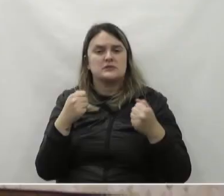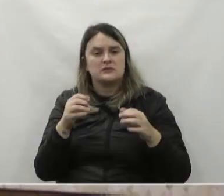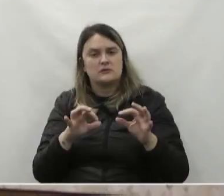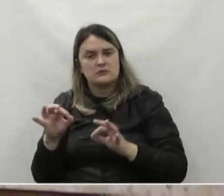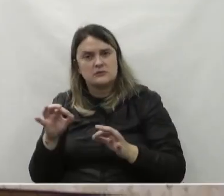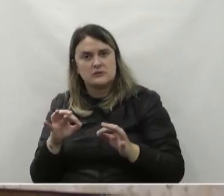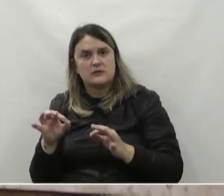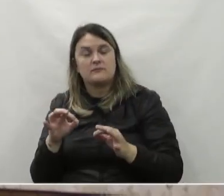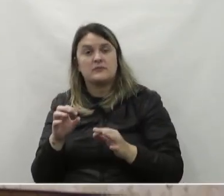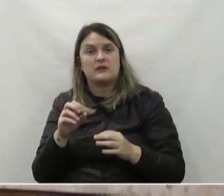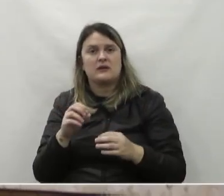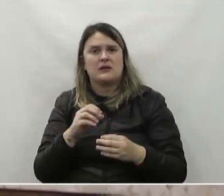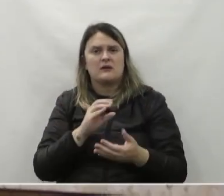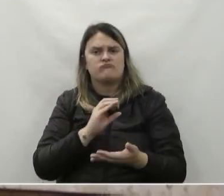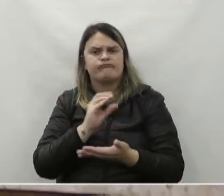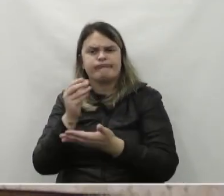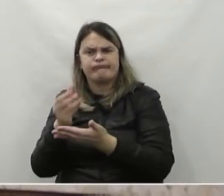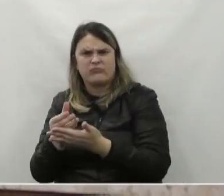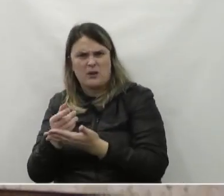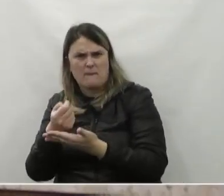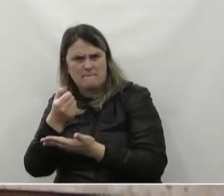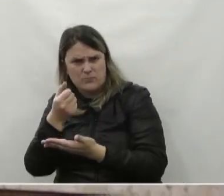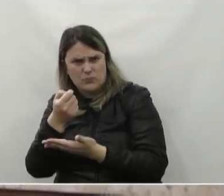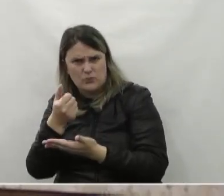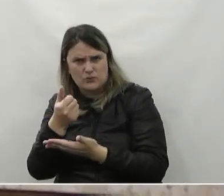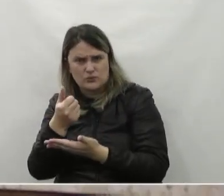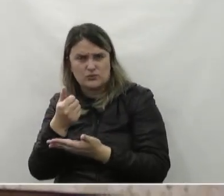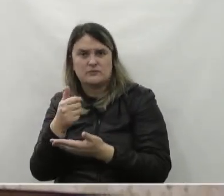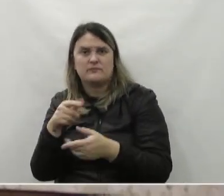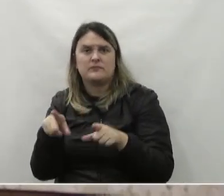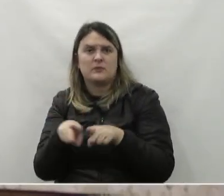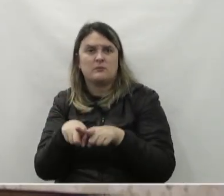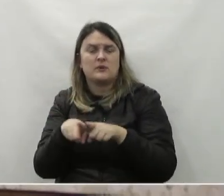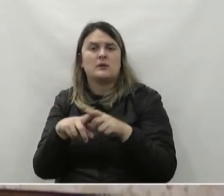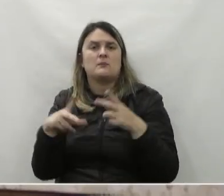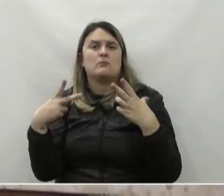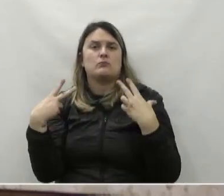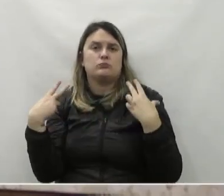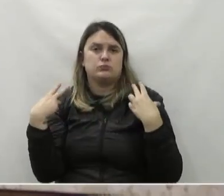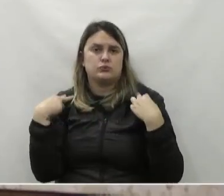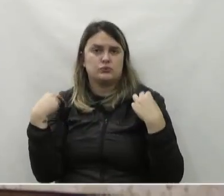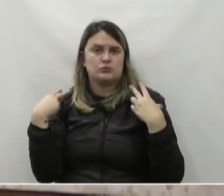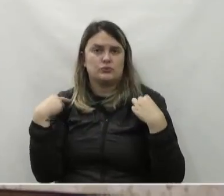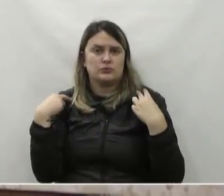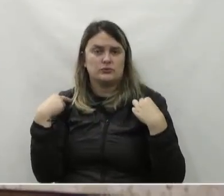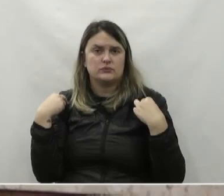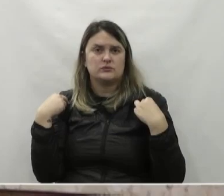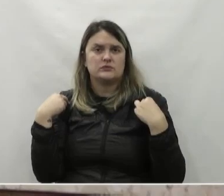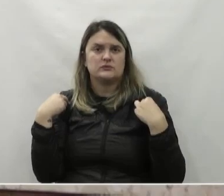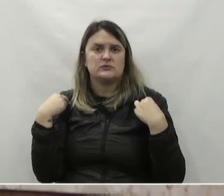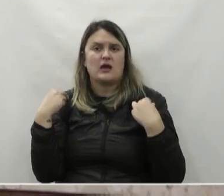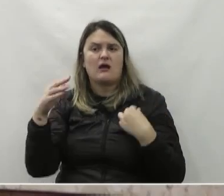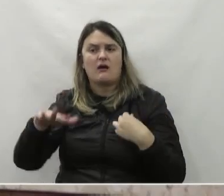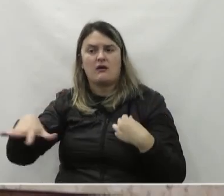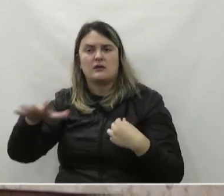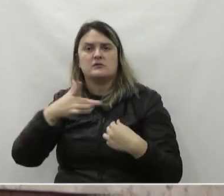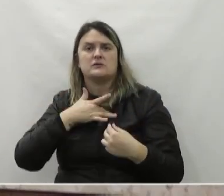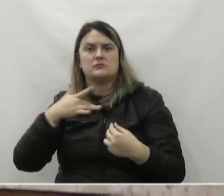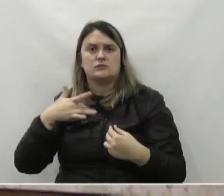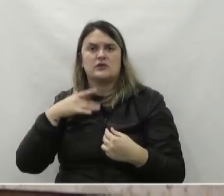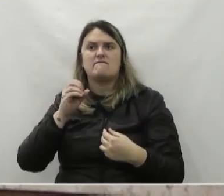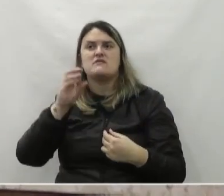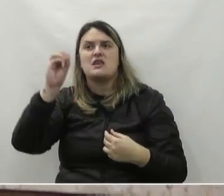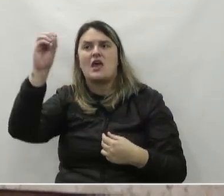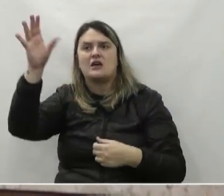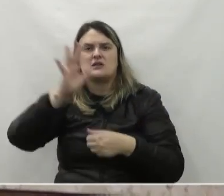Então, para a gente pegar, dar uma analisada nisso daí, sem contar os motoristas que, né, da saúde, né, viajam